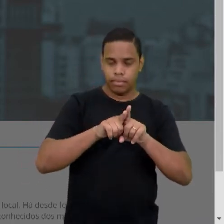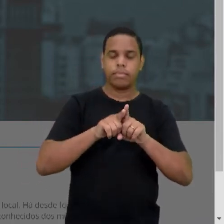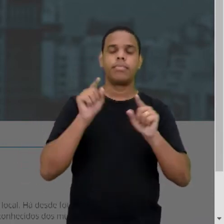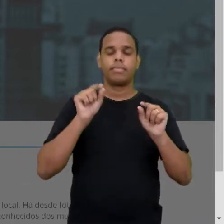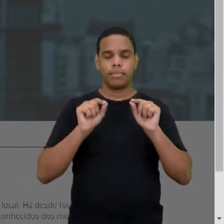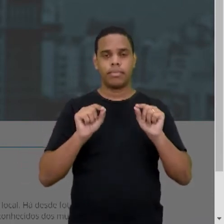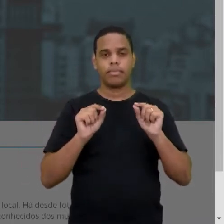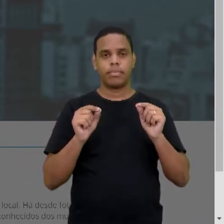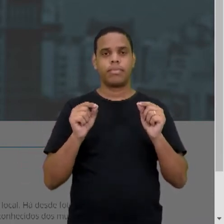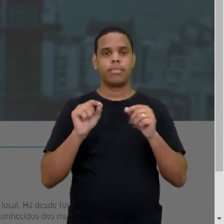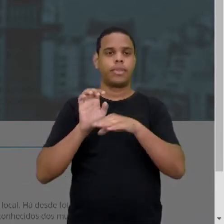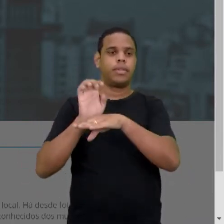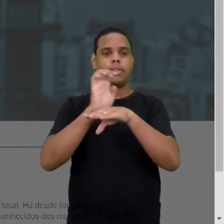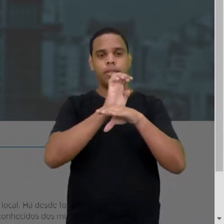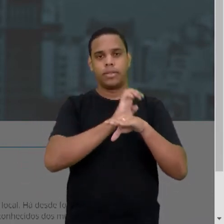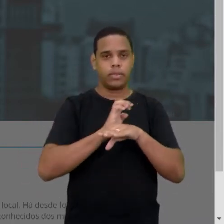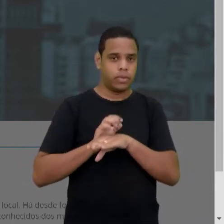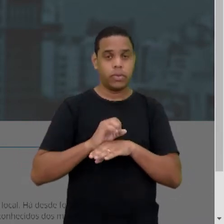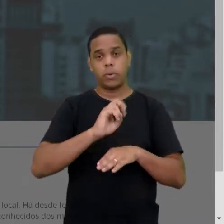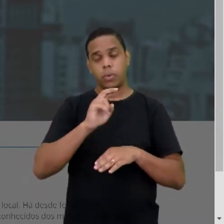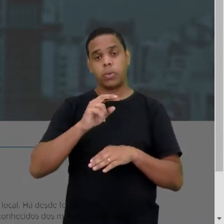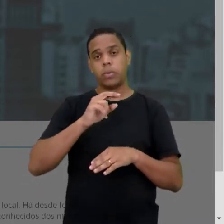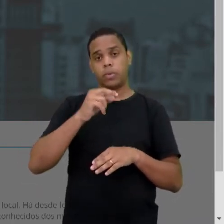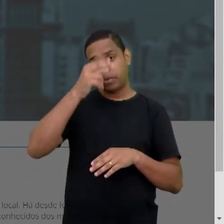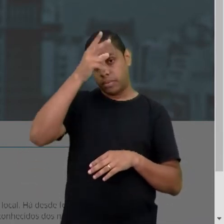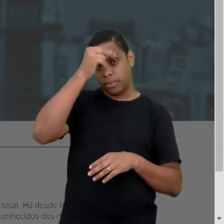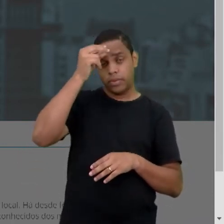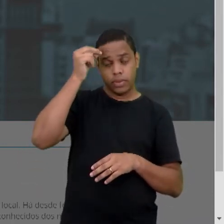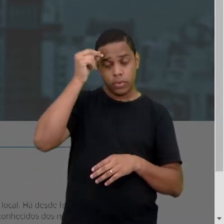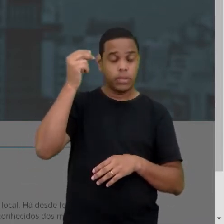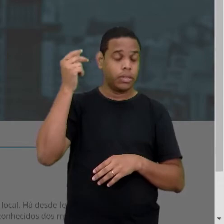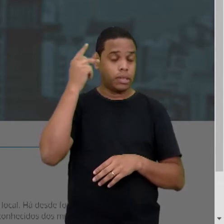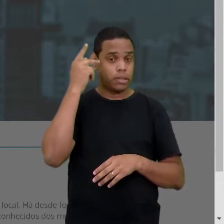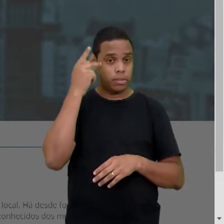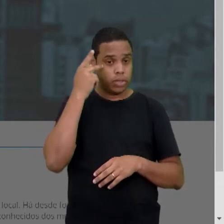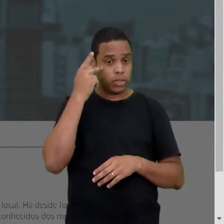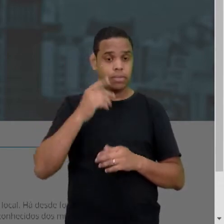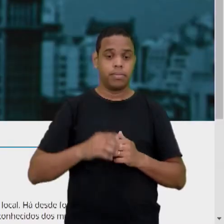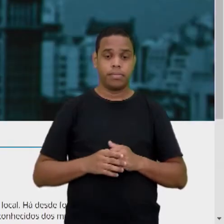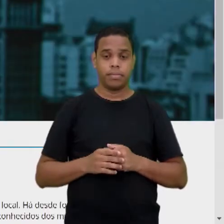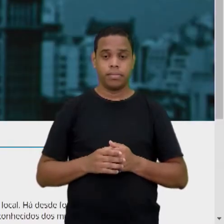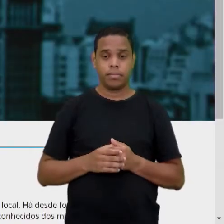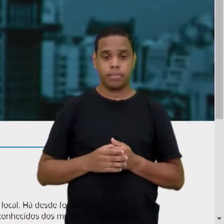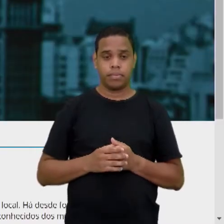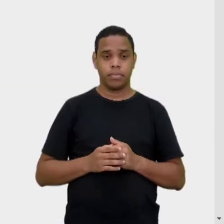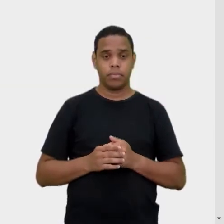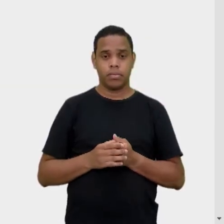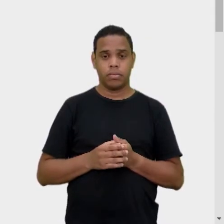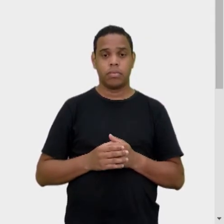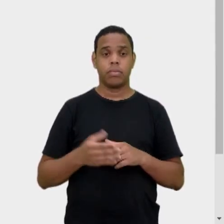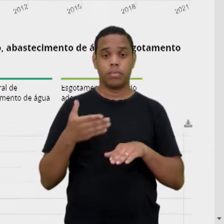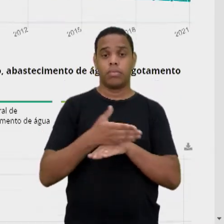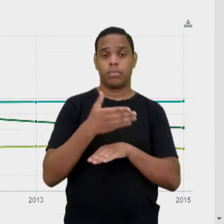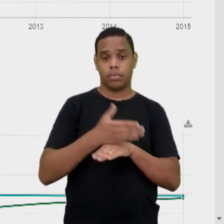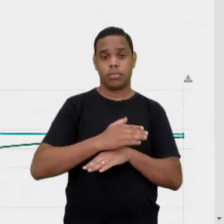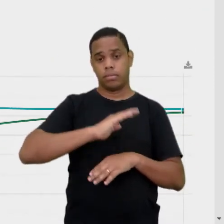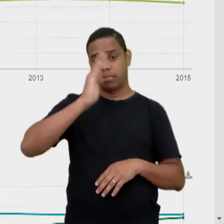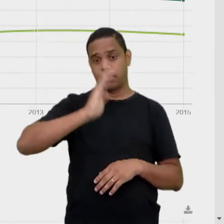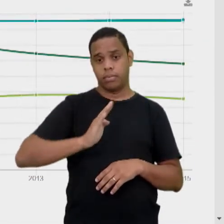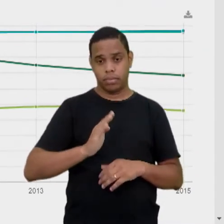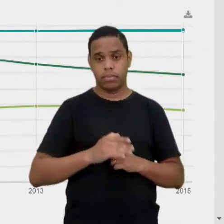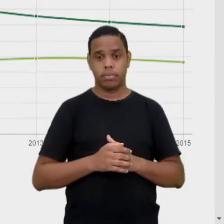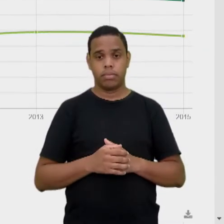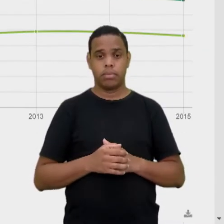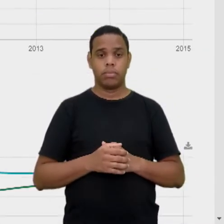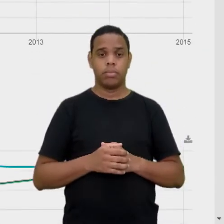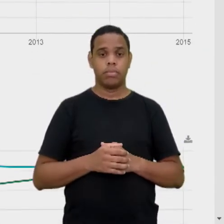dados aí do estado ou até do município de São Paulo. Então eu vou colocar aqui o acesso do Brasil, tá? Aí ele vai aparecer aqui,